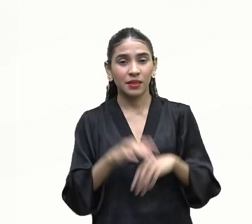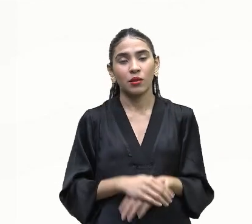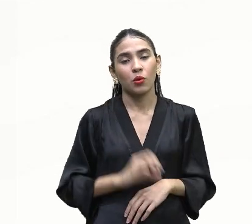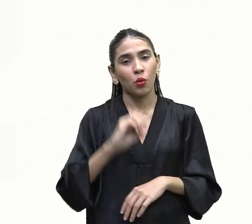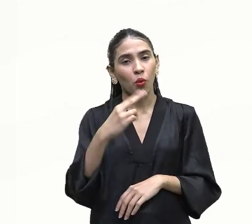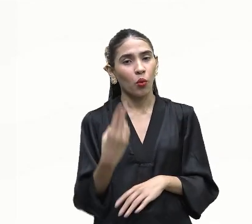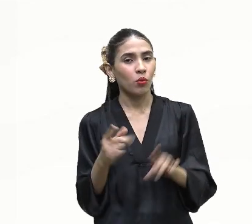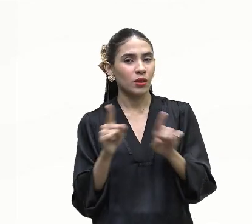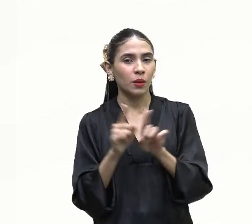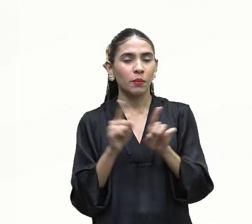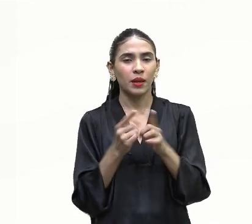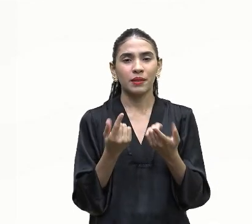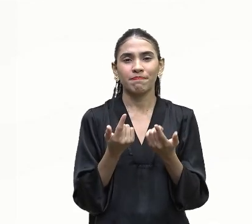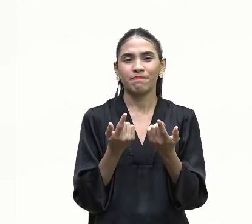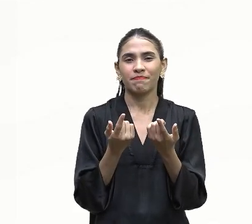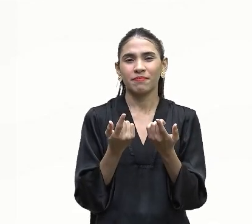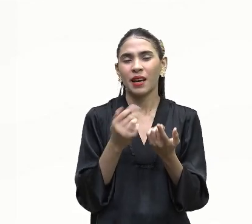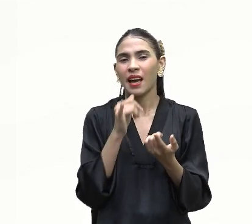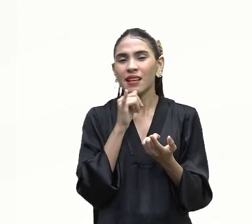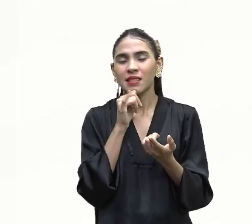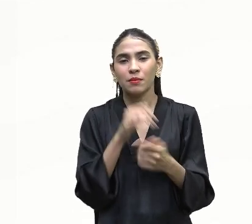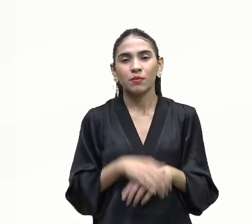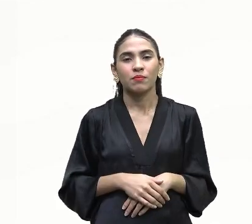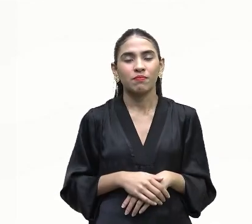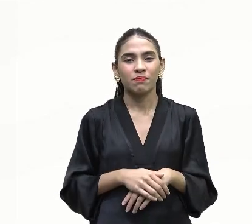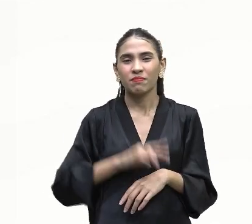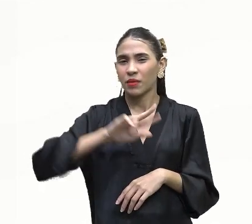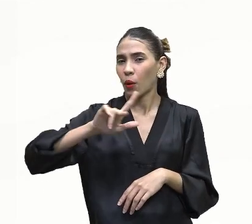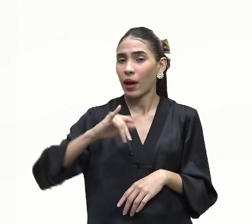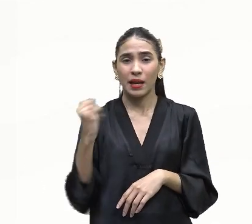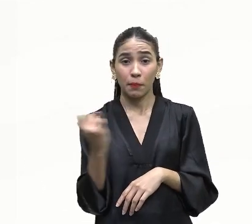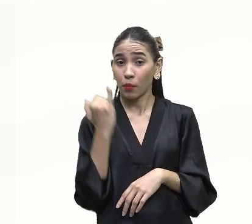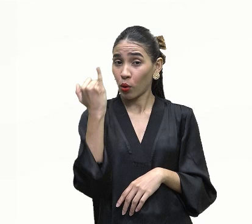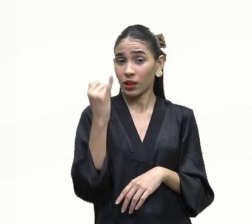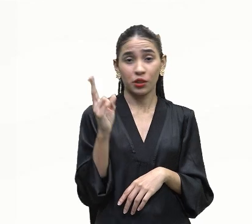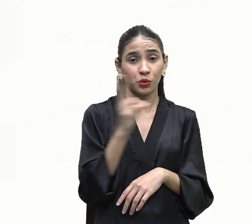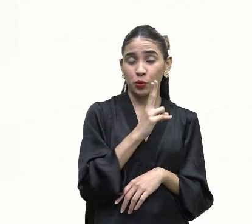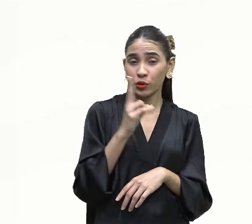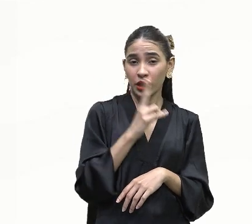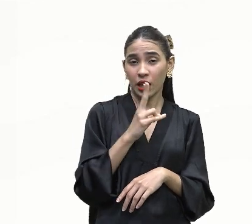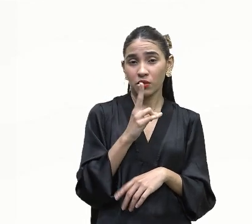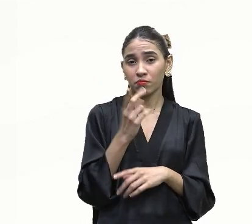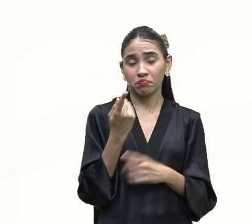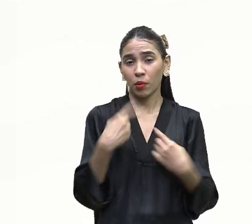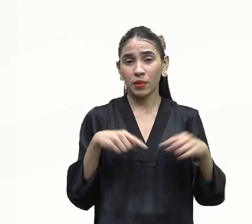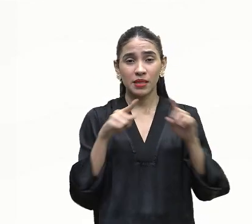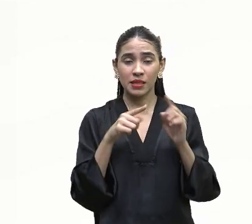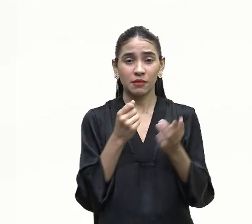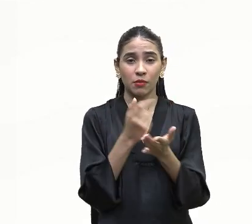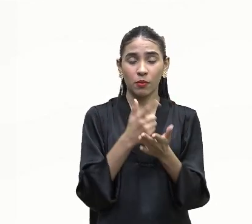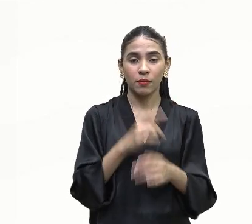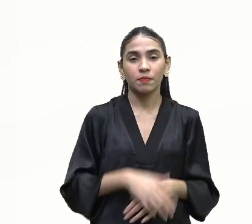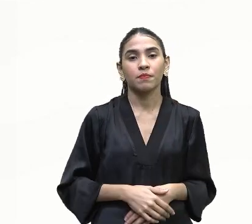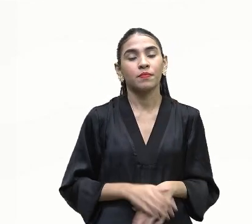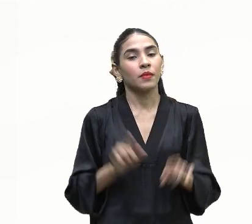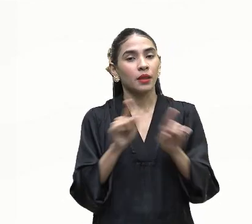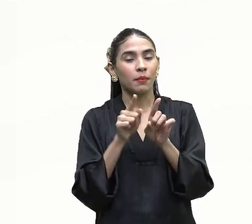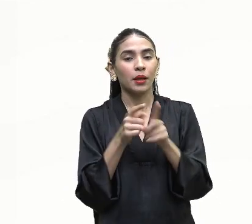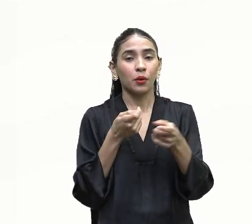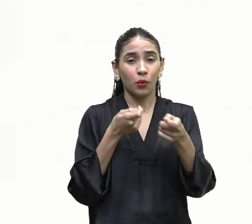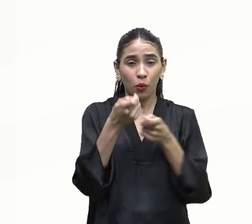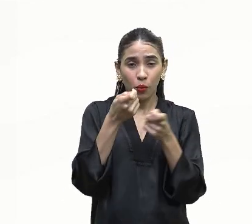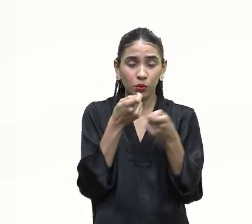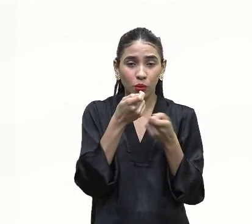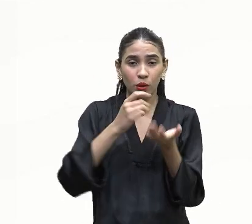que não são tão importantes e urgentes para você. Controle de